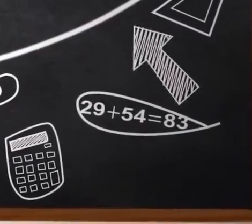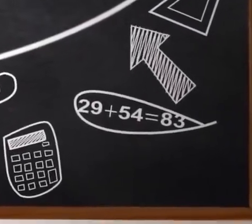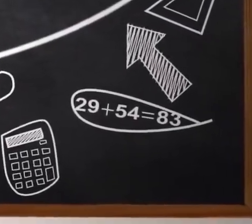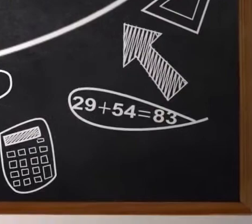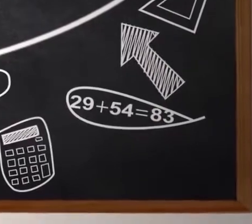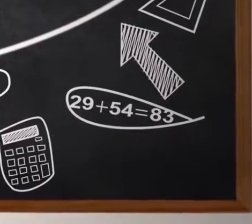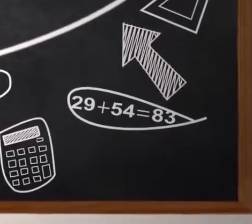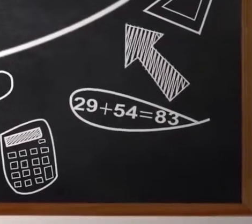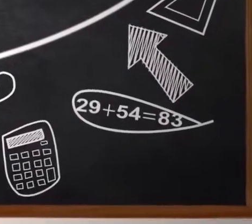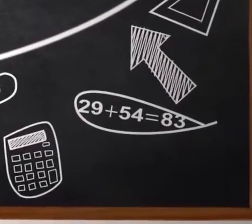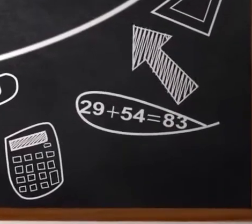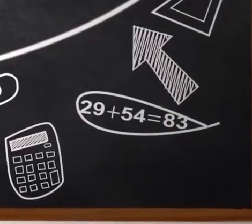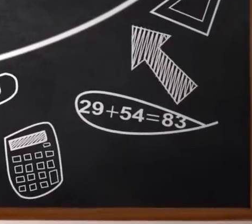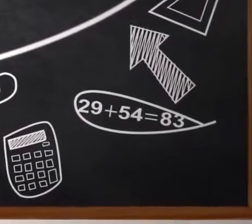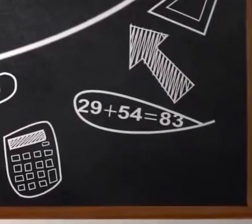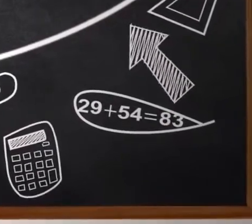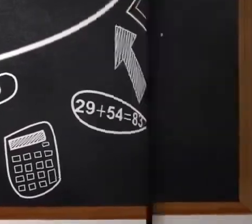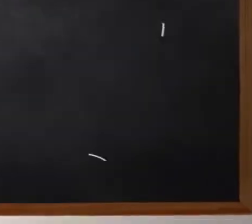Música